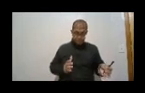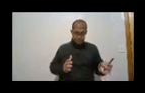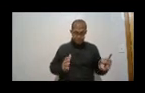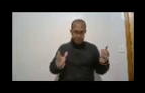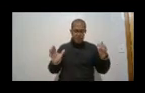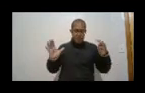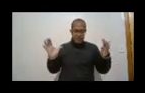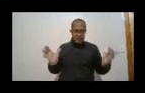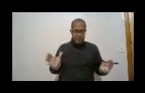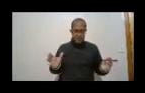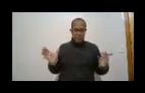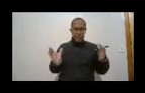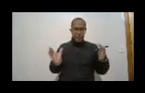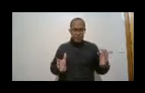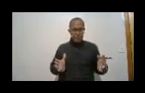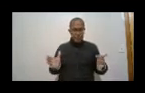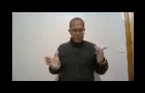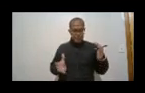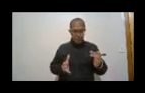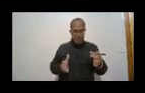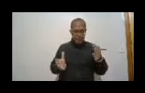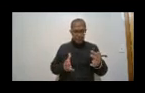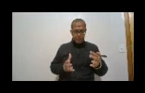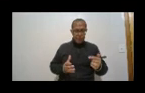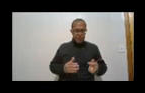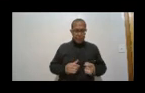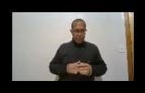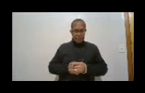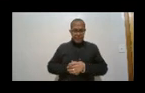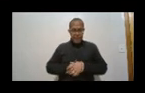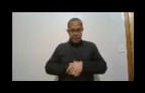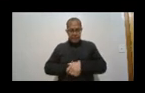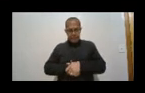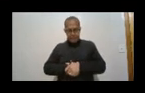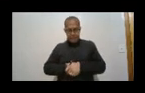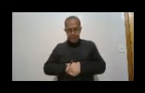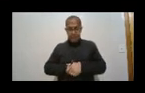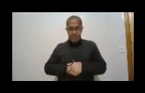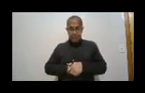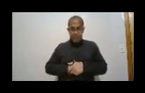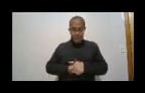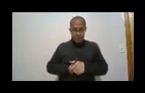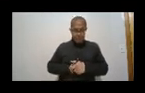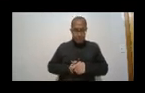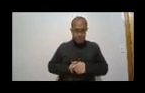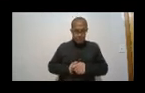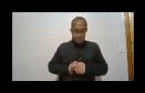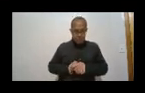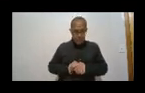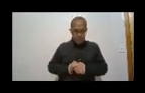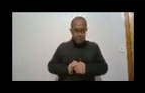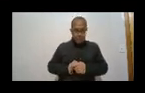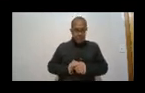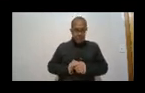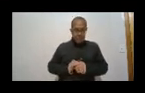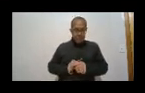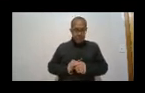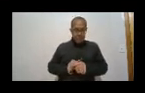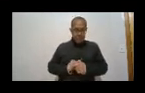1, basicamente, principalmente mediado, né, capitaneado pelas enzimas CYP, né, dos citocromos,